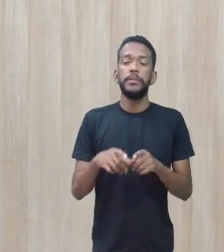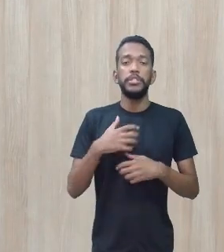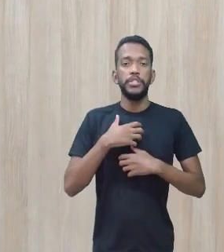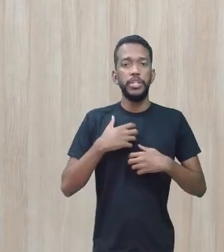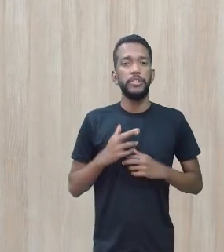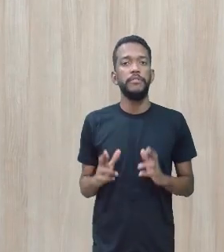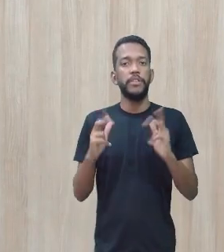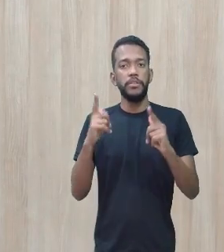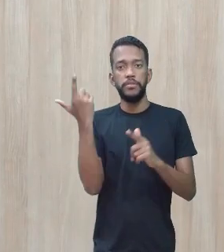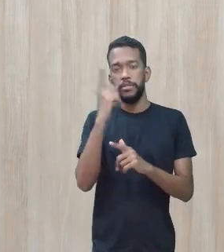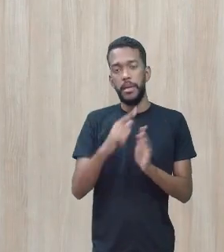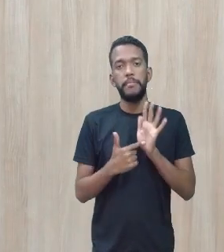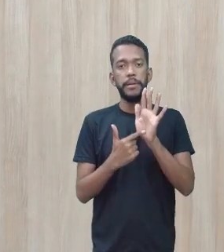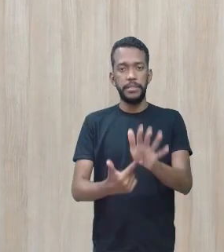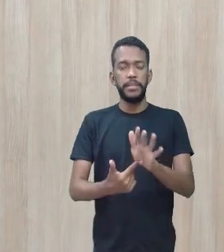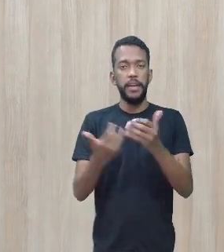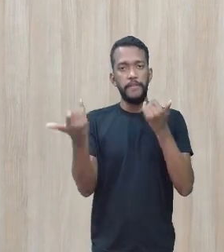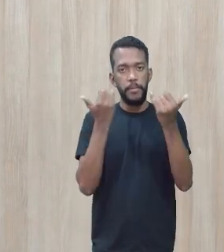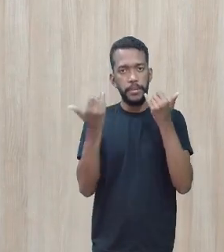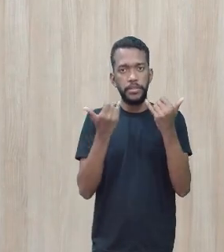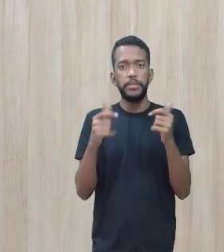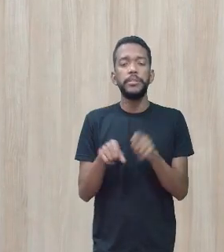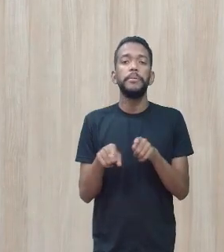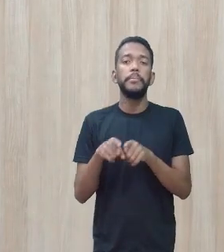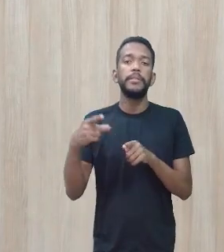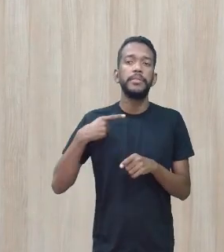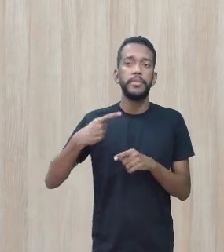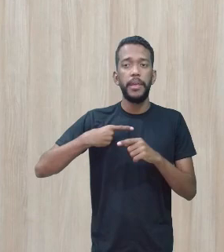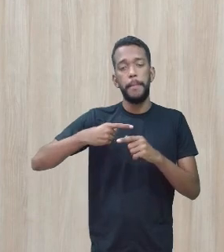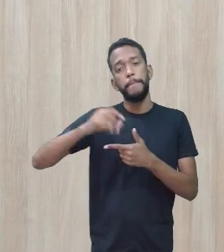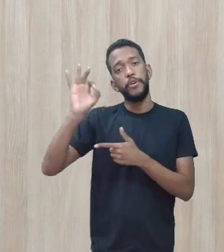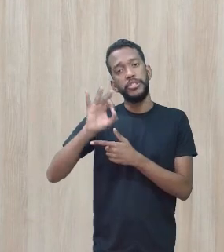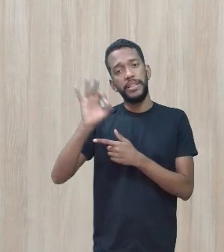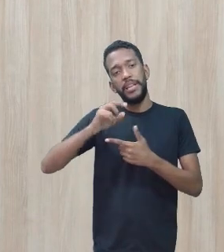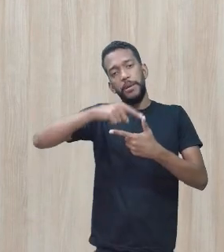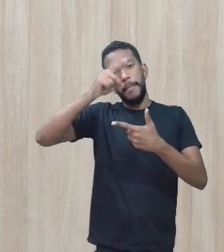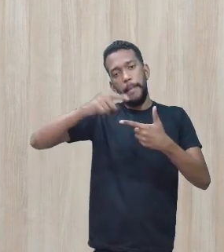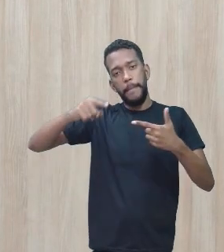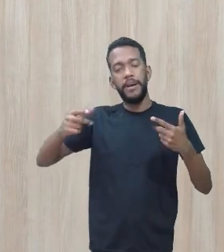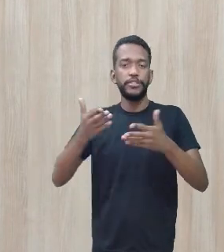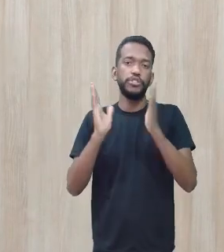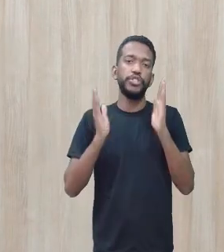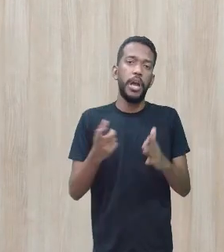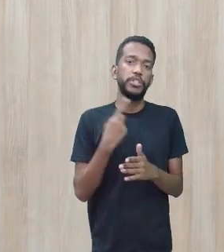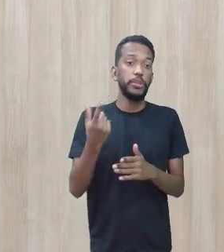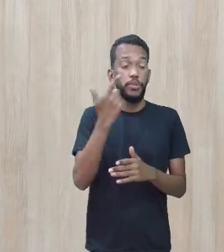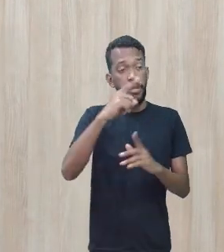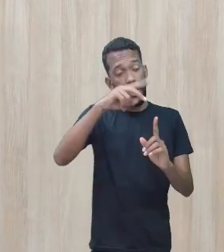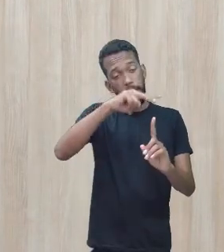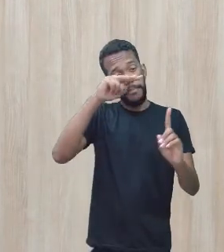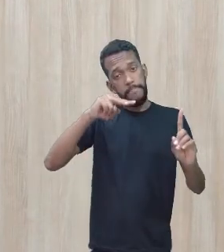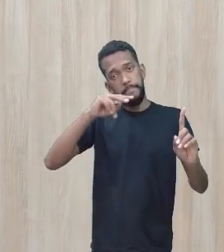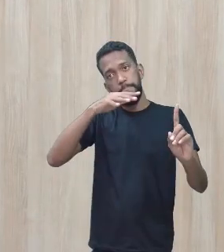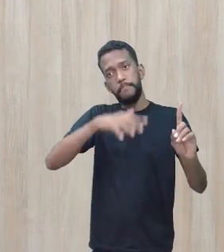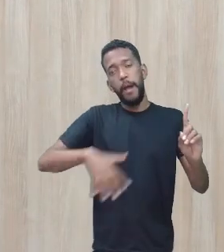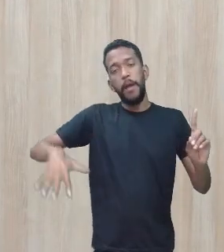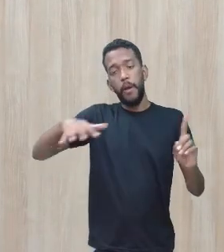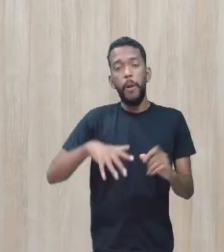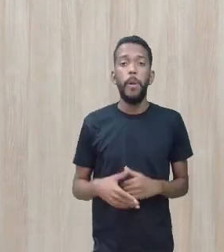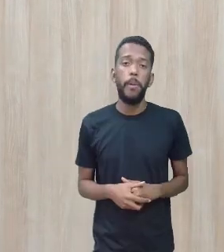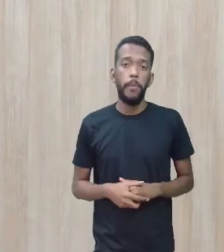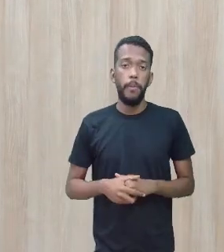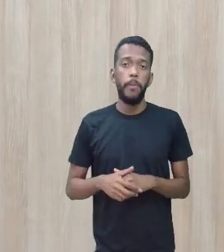de apresentar essas informações e o percentual relacionado a isso. Então, a gente consegue ter esse panorama maior. Nesse